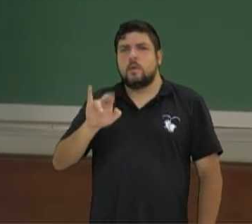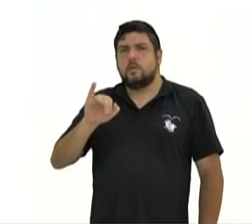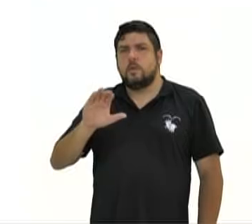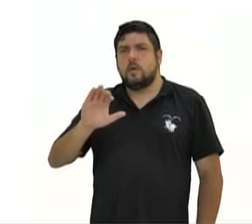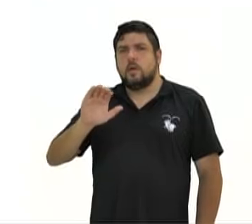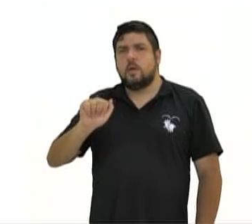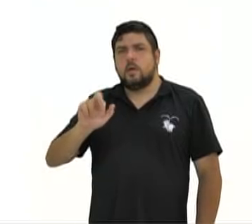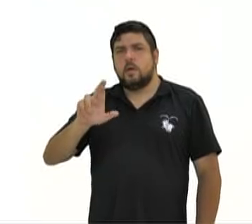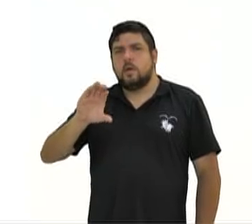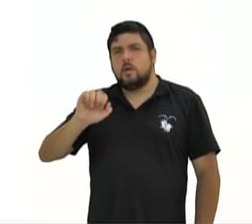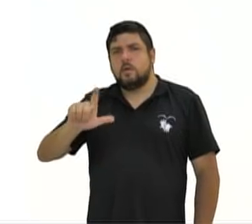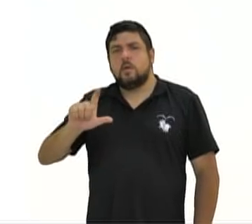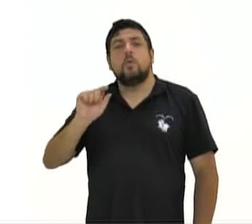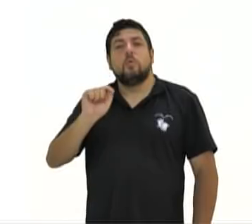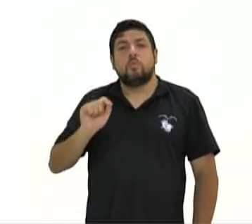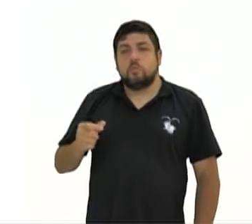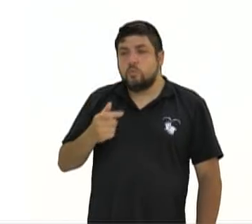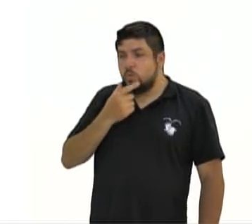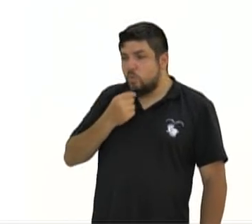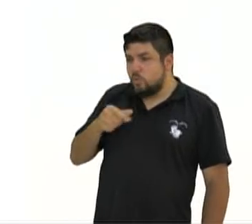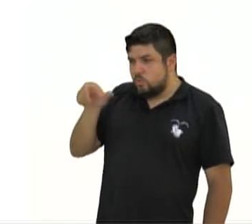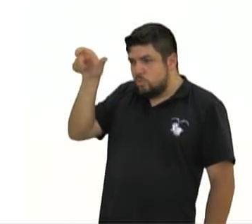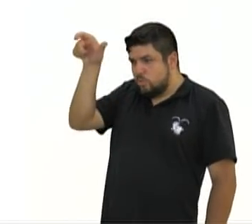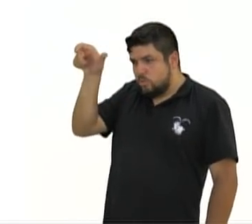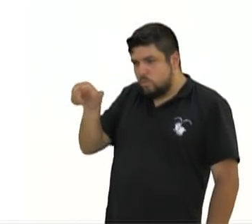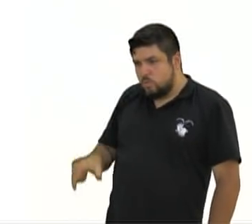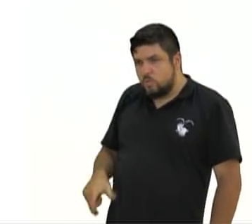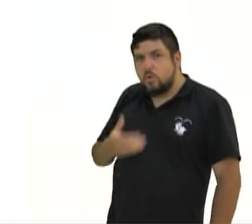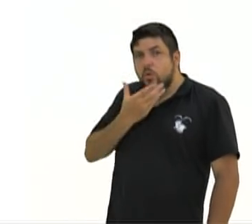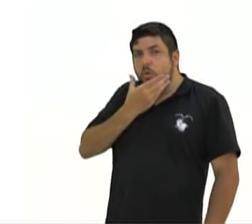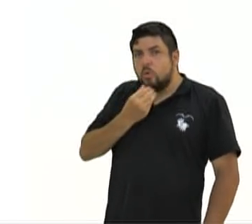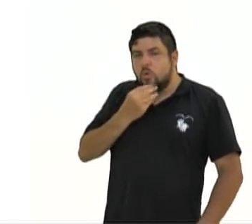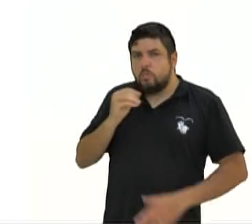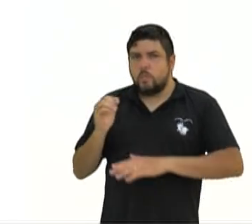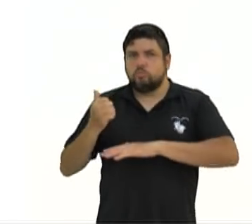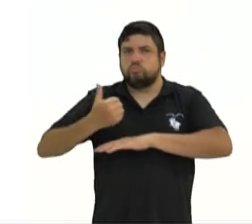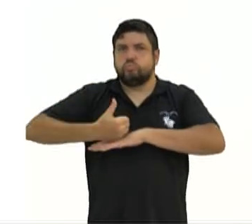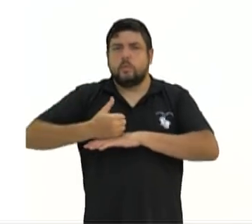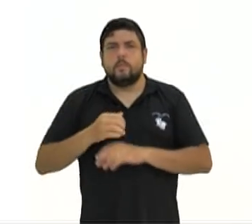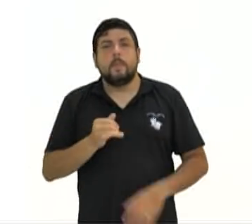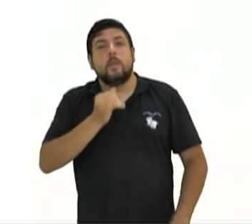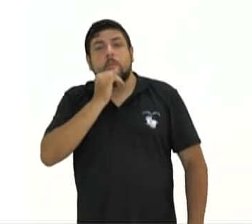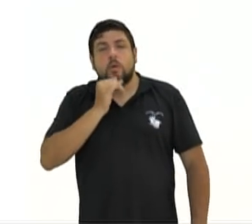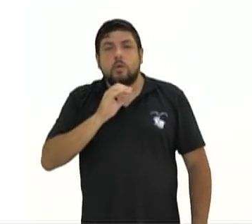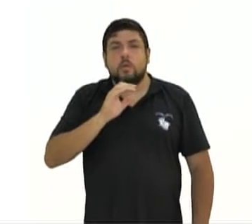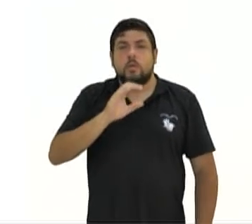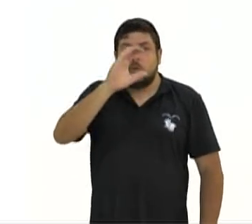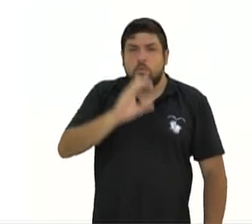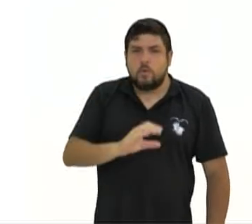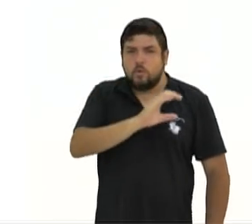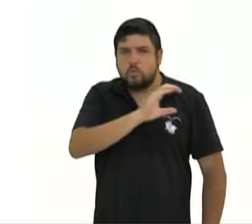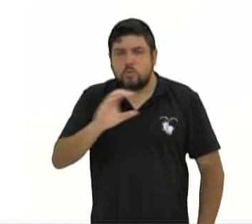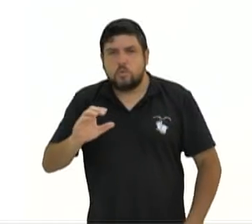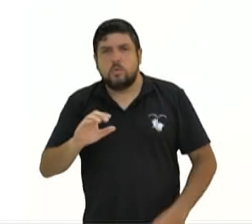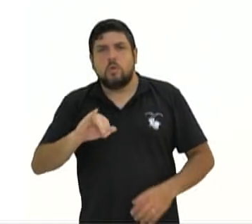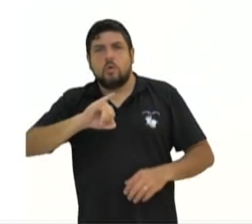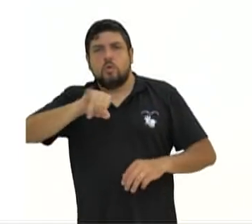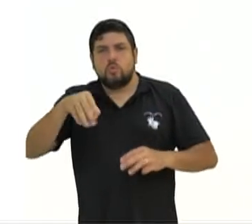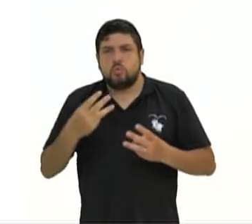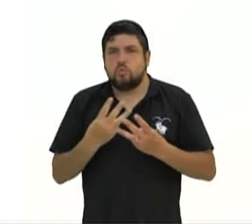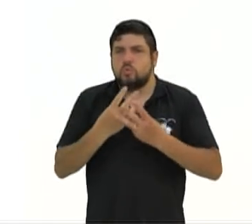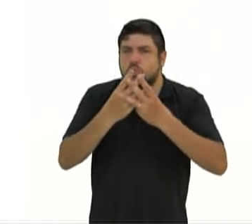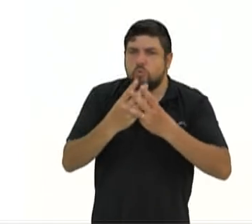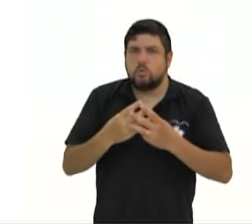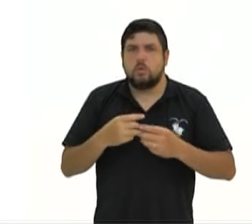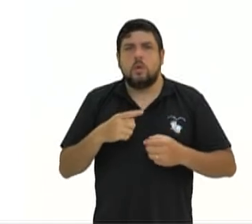é baseada na figura do homem. Então tem uma hierarquia, como o catolicismo, o judaísmo, o islamismo, tem o papa,